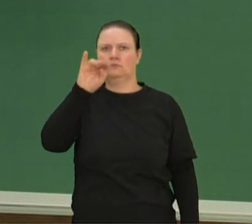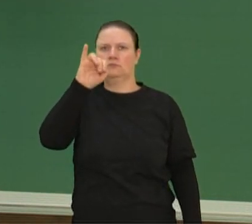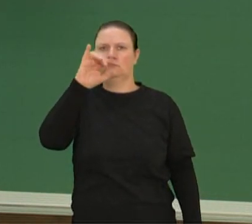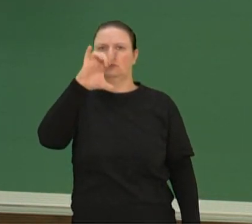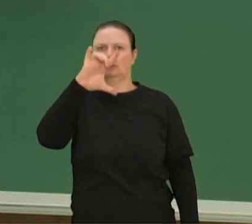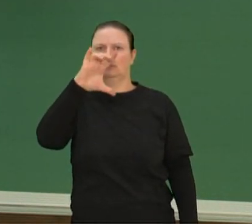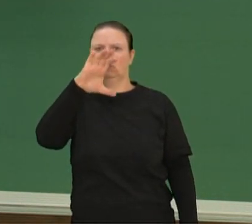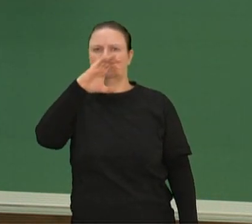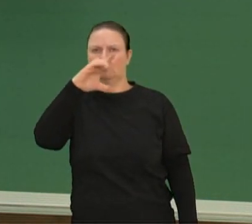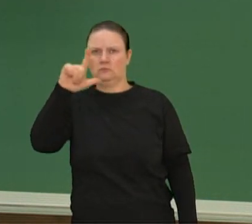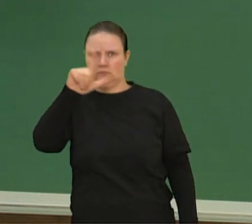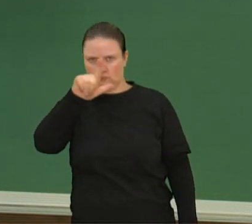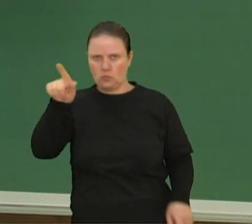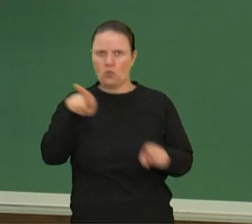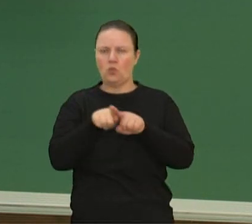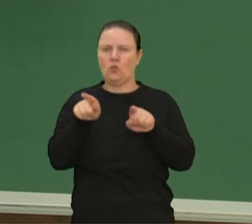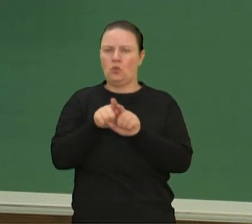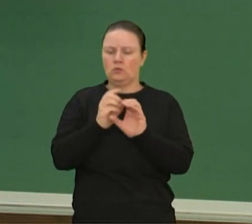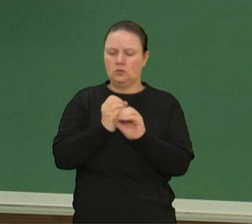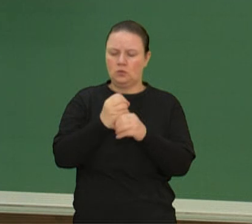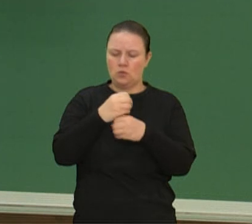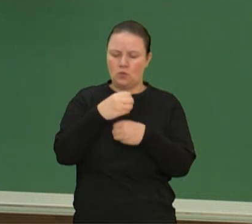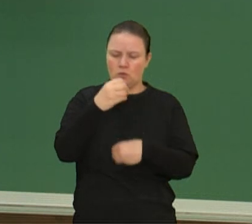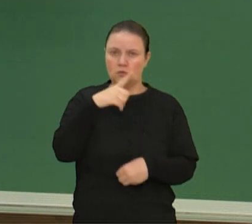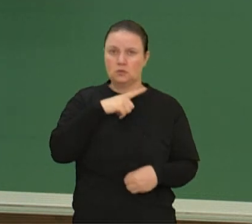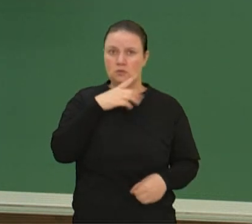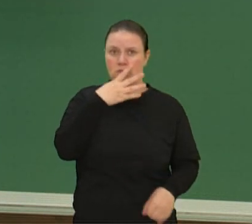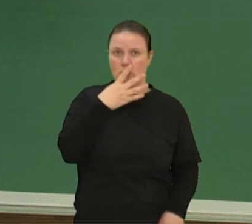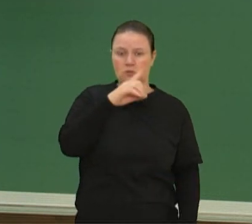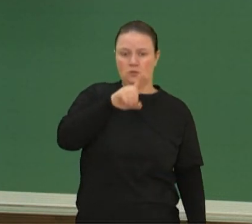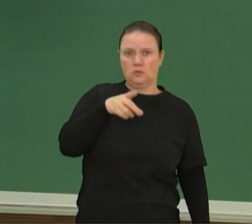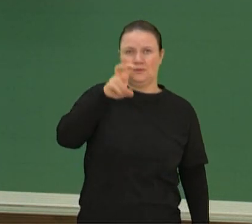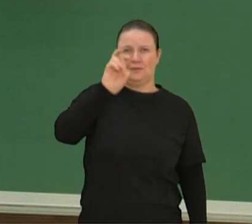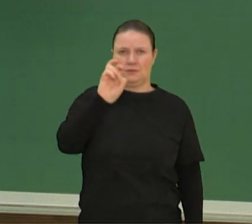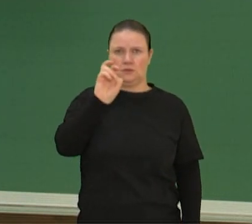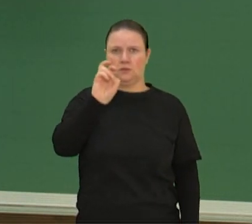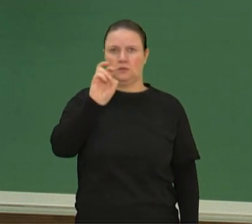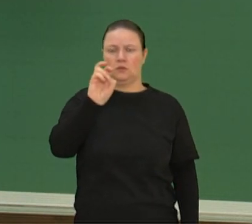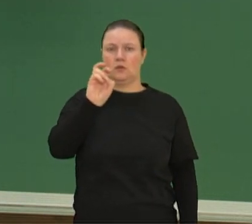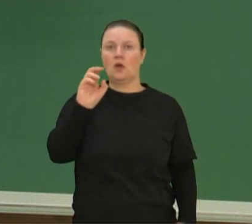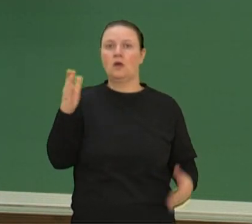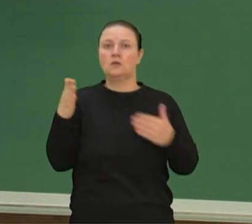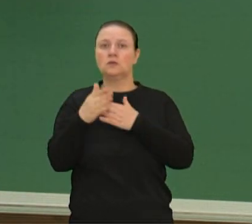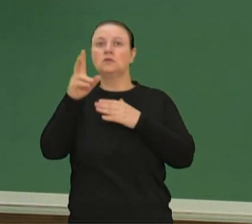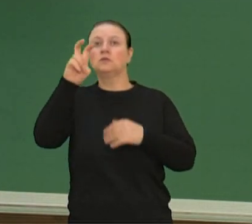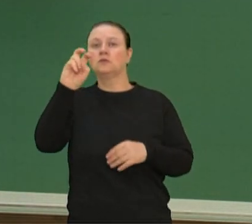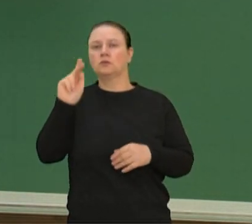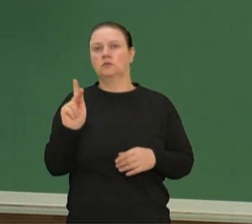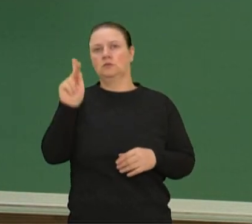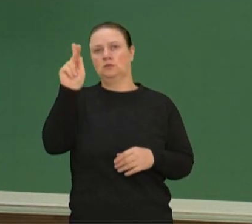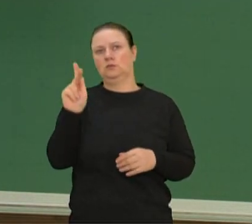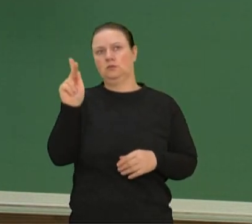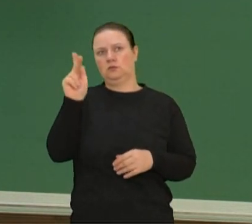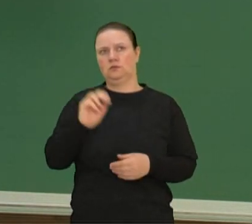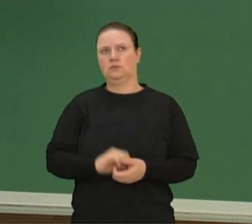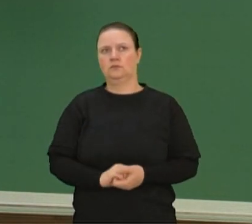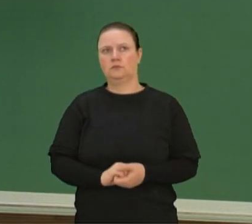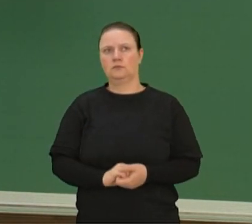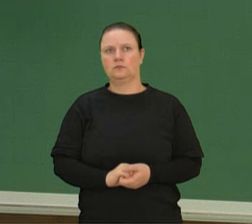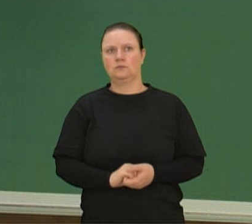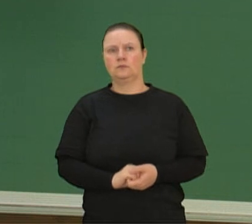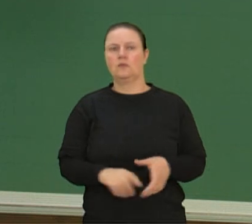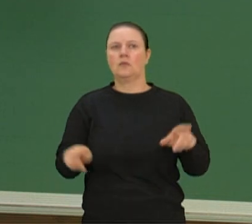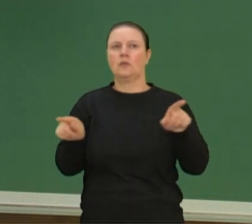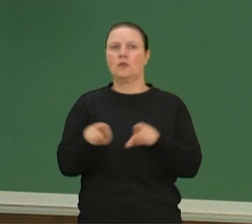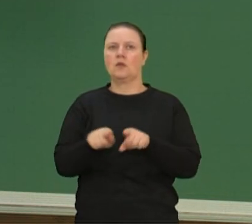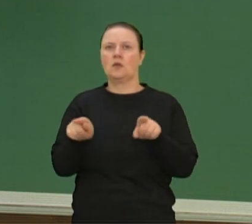com os autores, aqui nós temos de 4,5 a 5,5 kg de sobrecarga. E na última imagem, nós temos